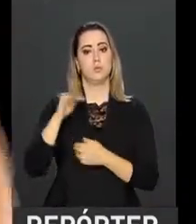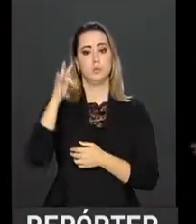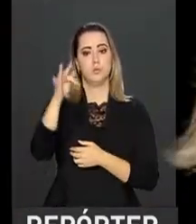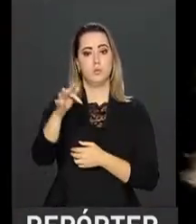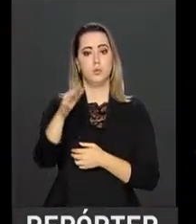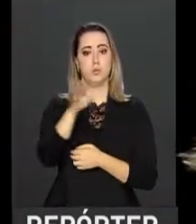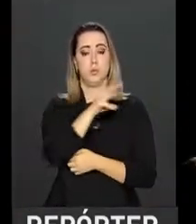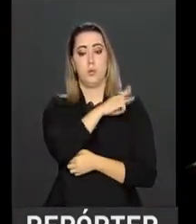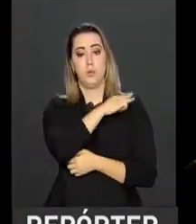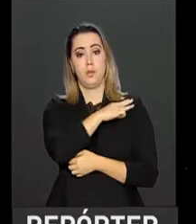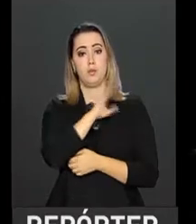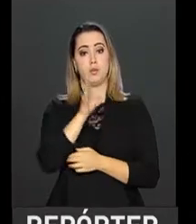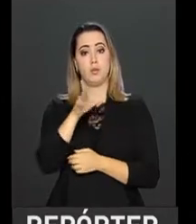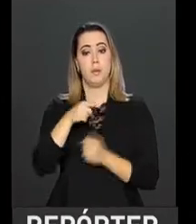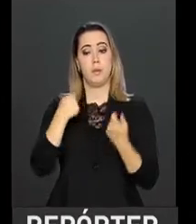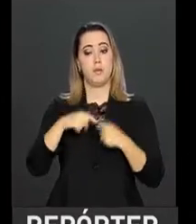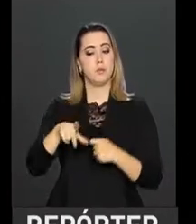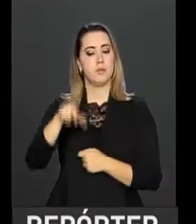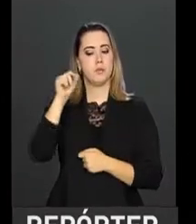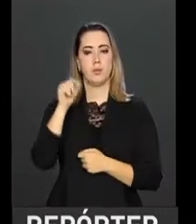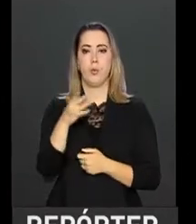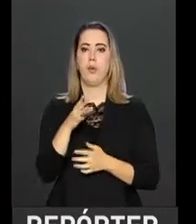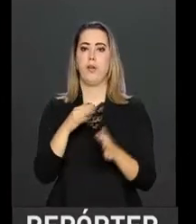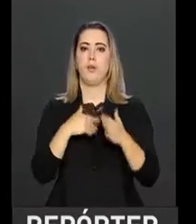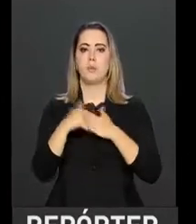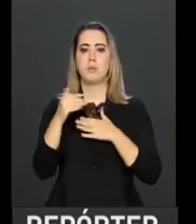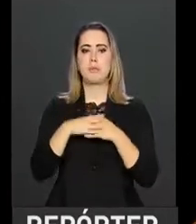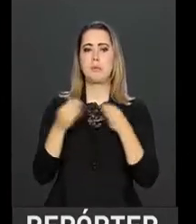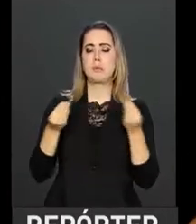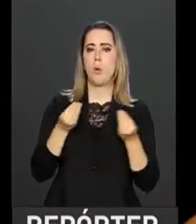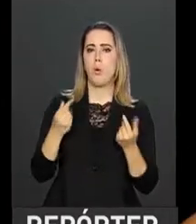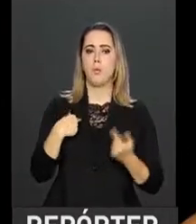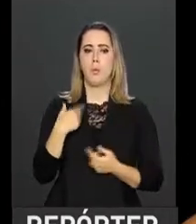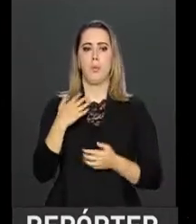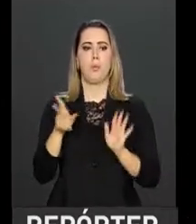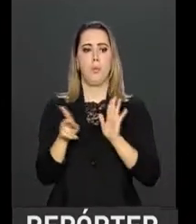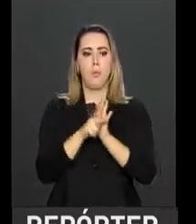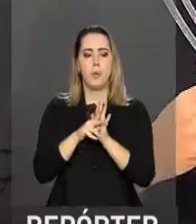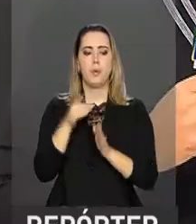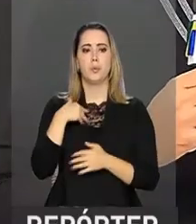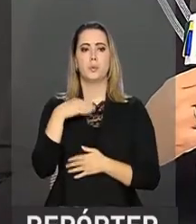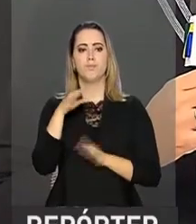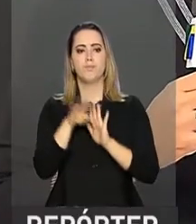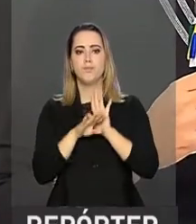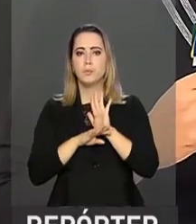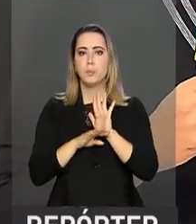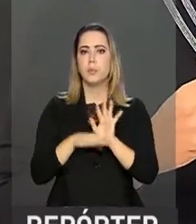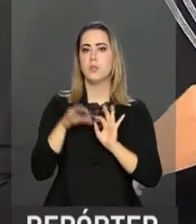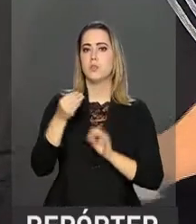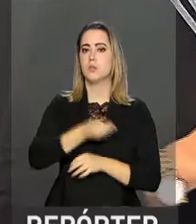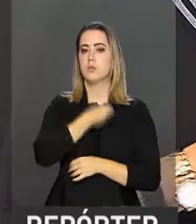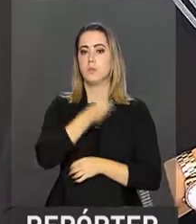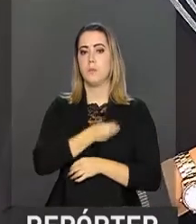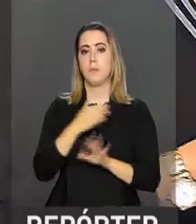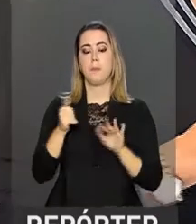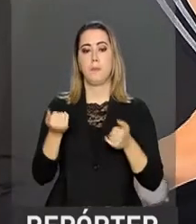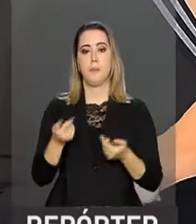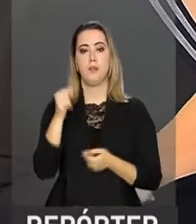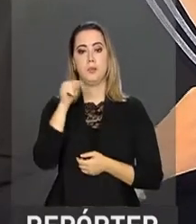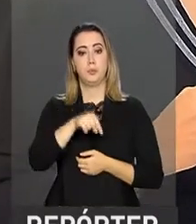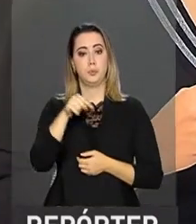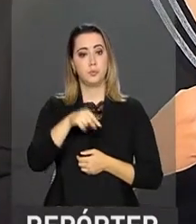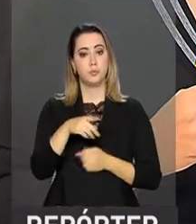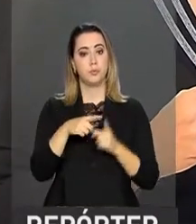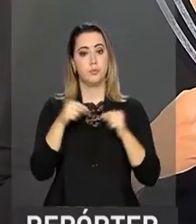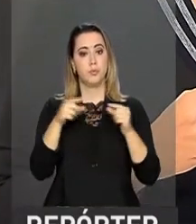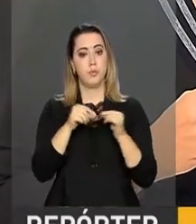no ensino médio, ele se vê se perguntando, tá, mas qual é o meu projeto de vida? A questão veio parar neste